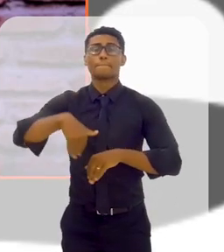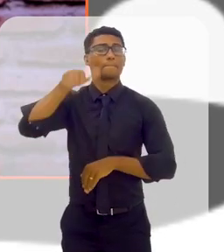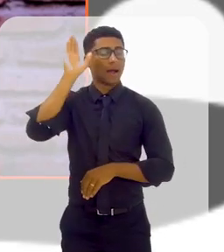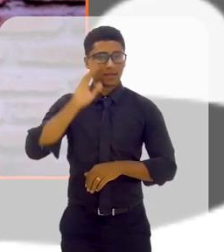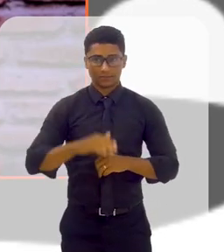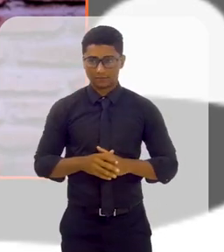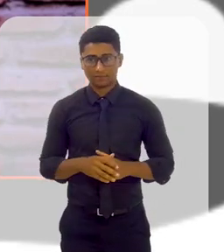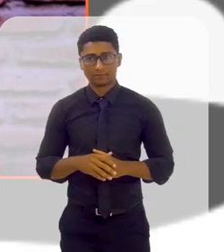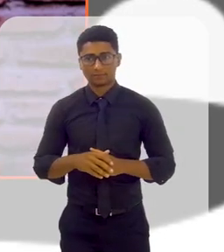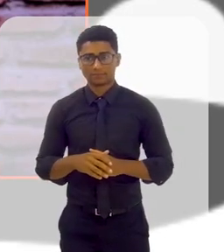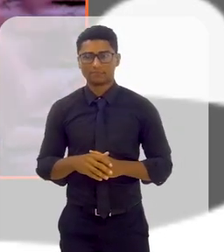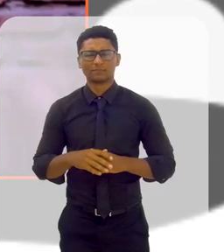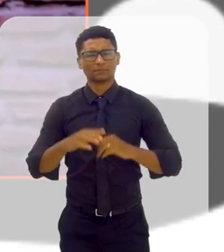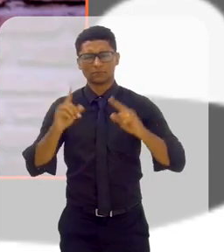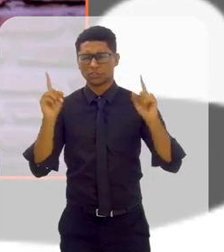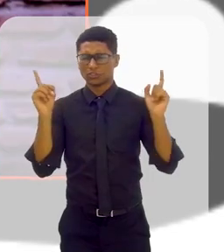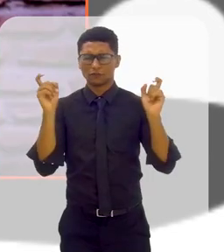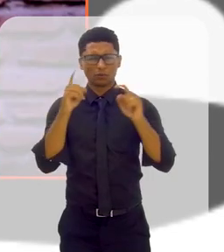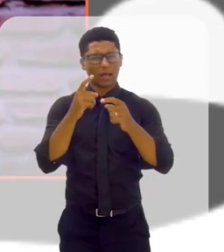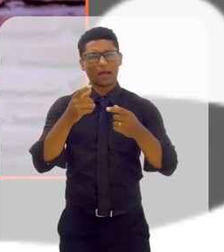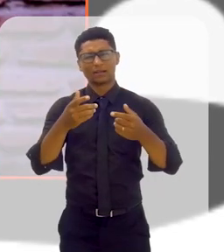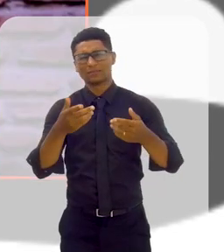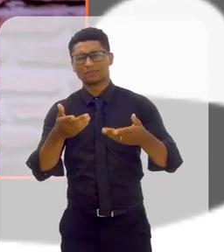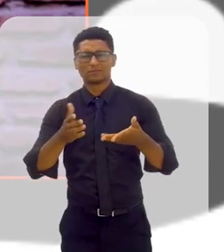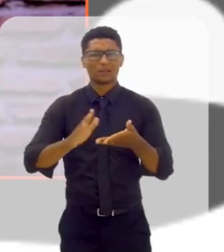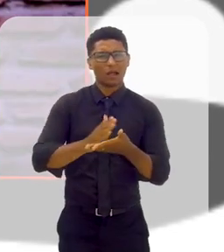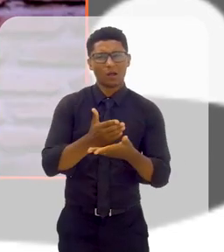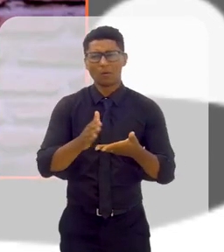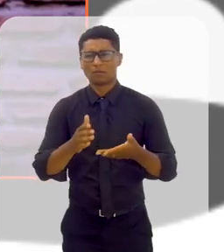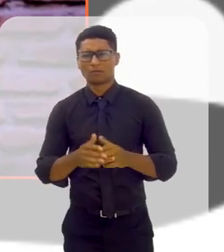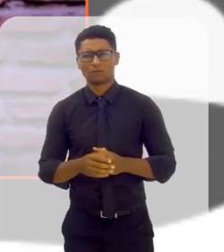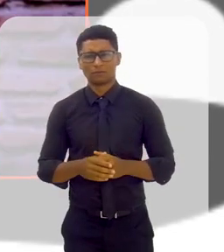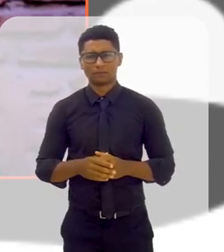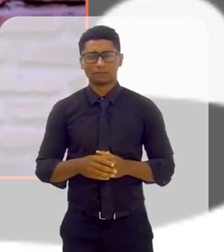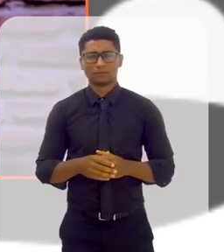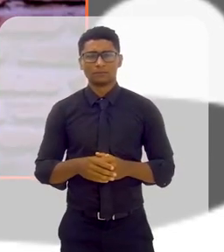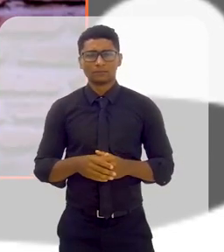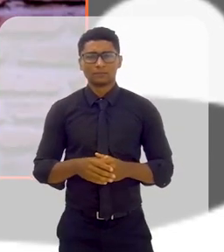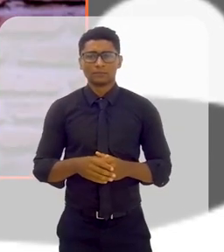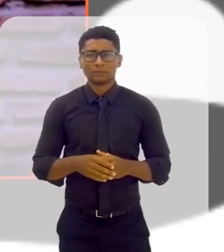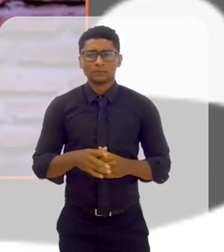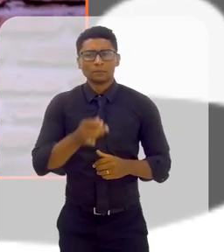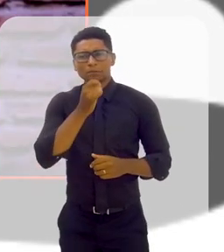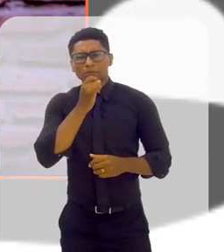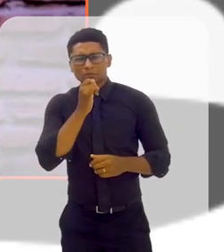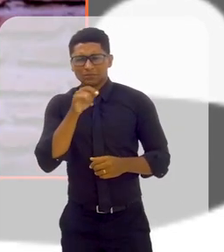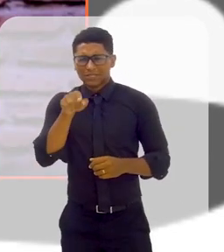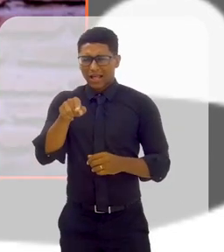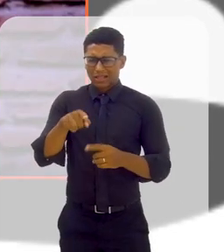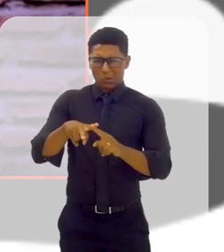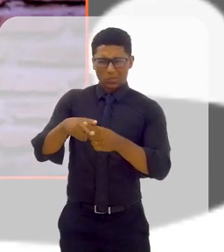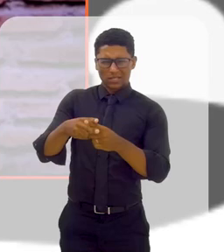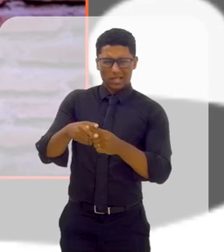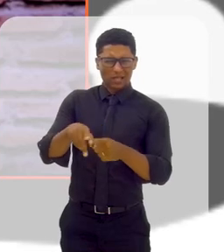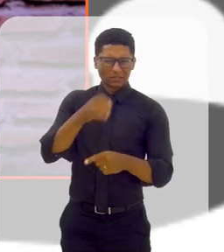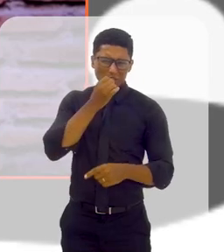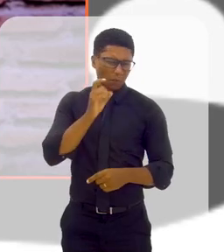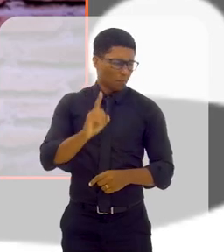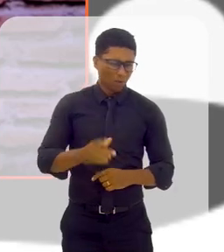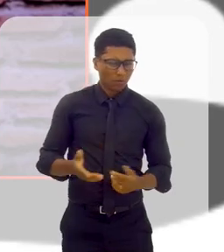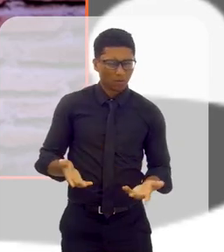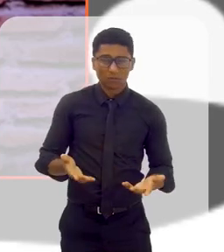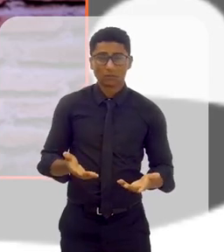mesmo com todo dificuldade de quebrar a ideologia que o produto ele manufaturado não é um produto bom